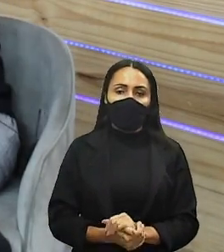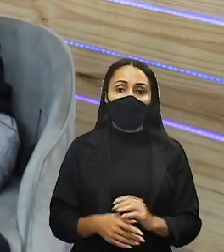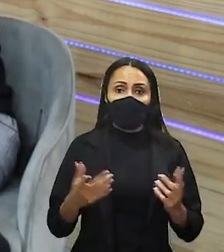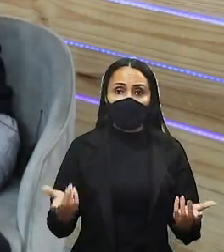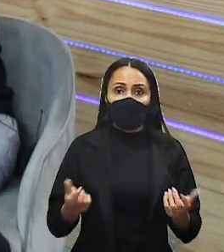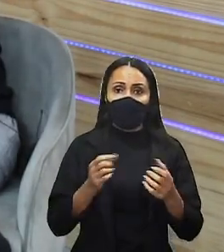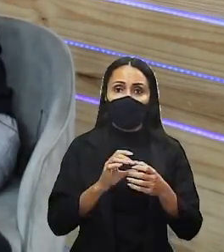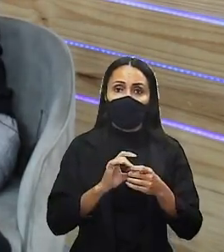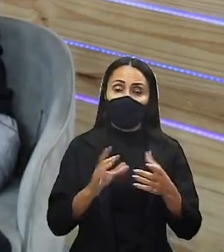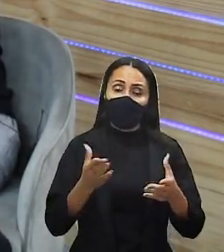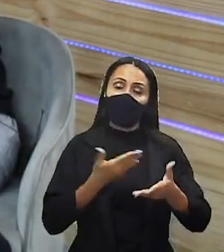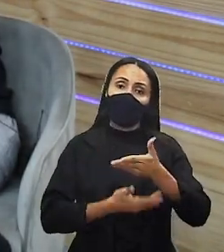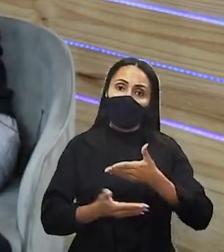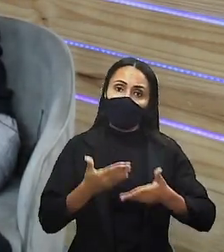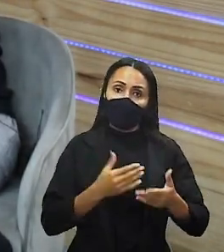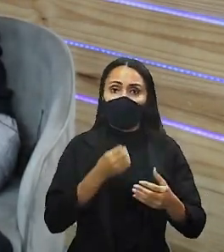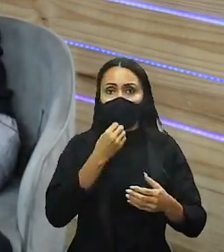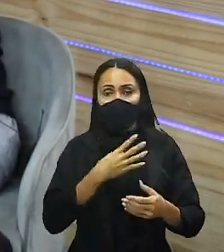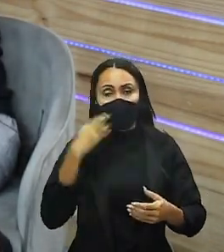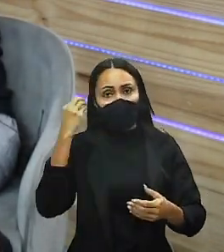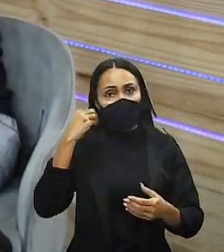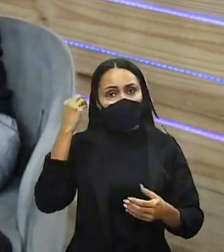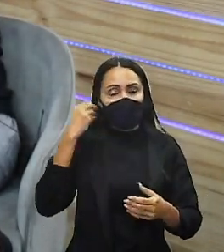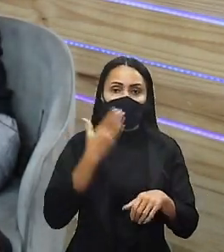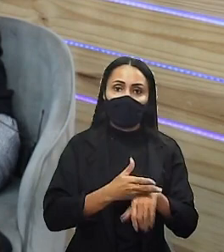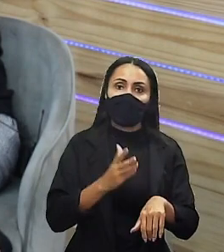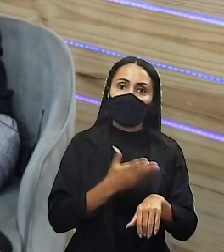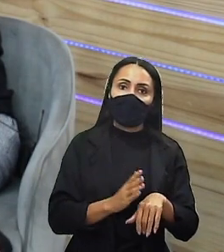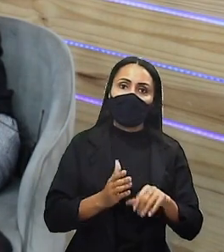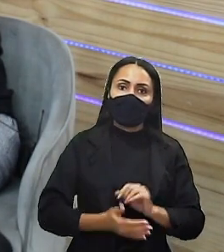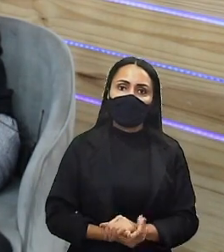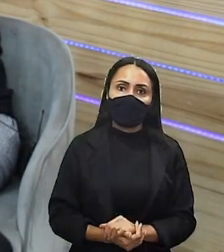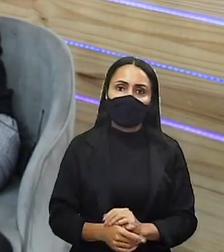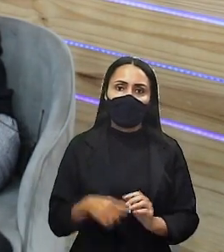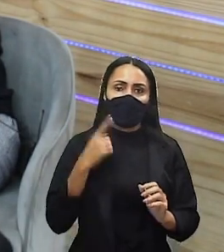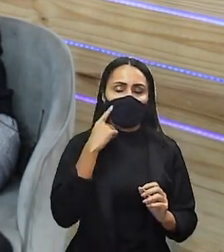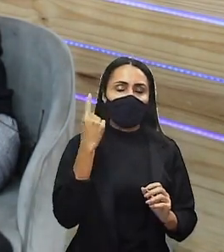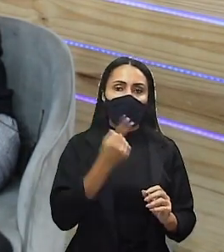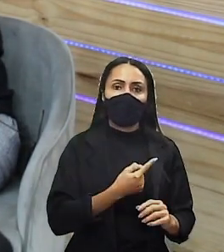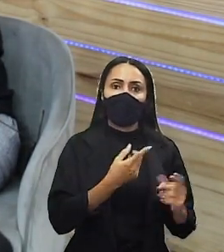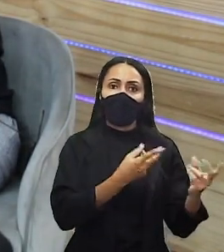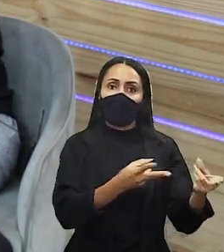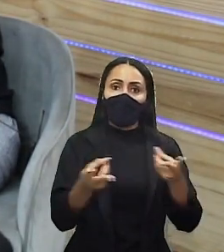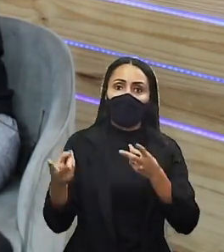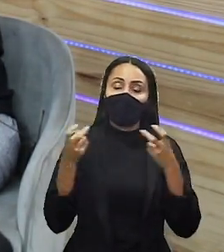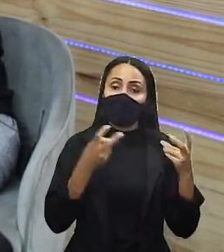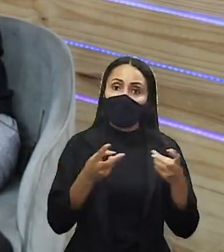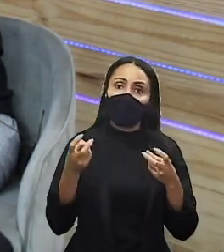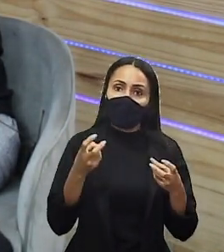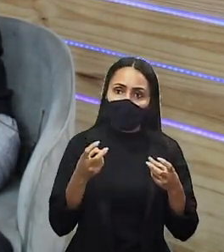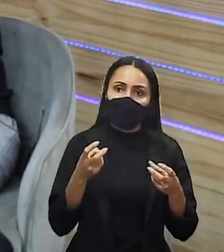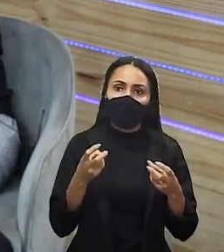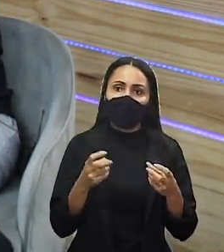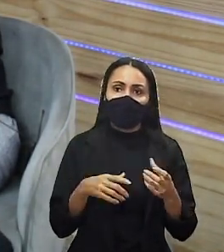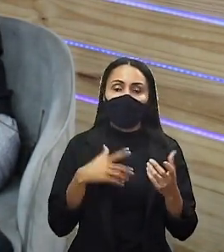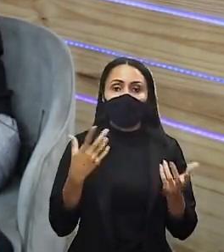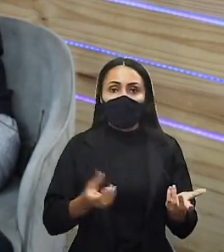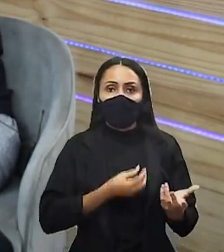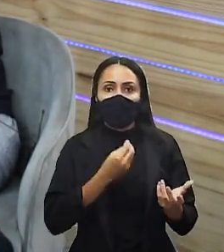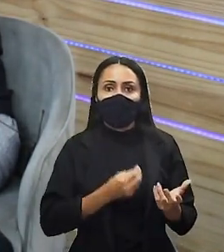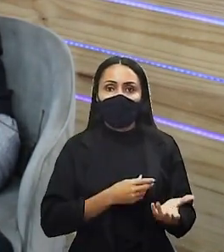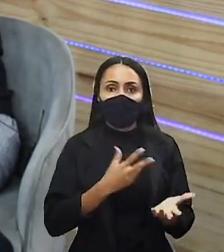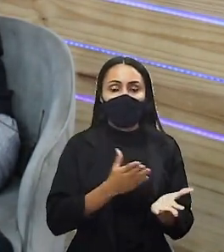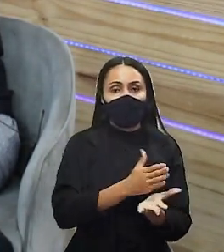quê? Essas boas experiências, essas boas práticas. Né? E quando a gente percebe nessas boas práticas a existência de outros